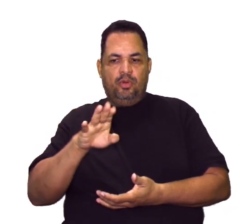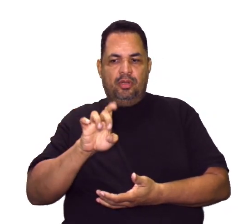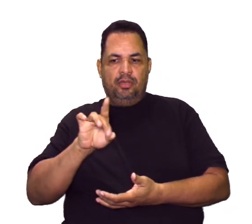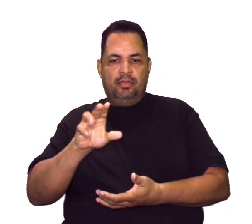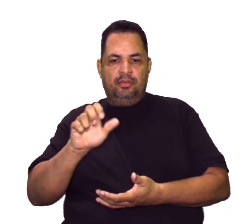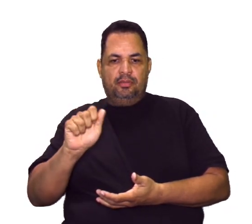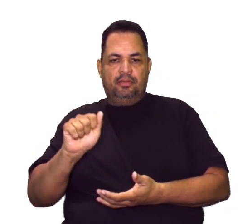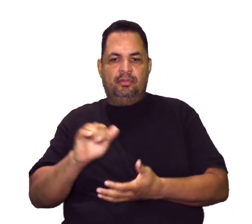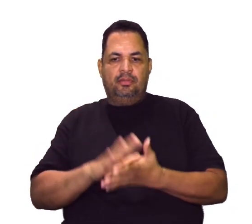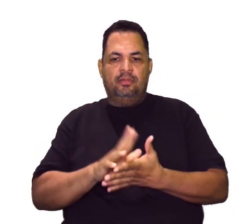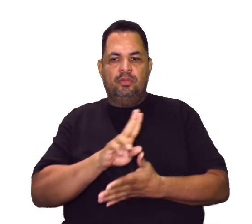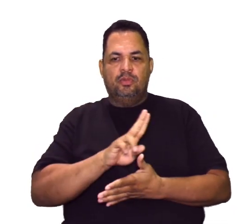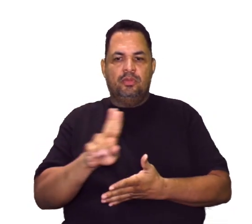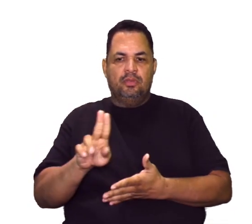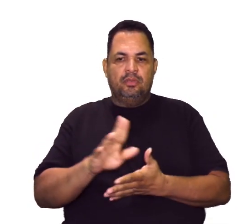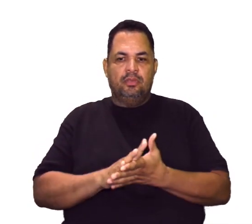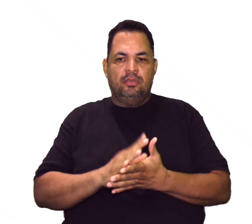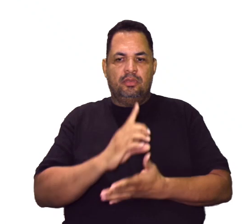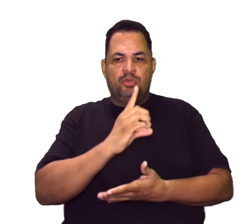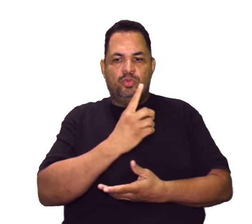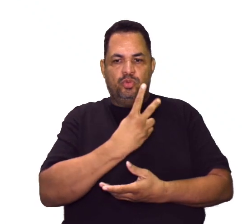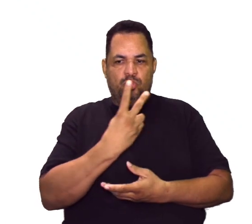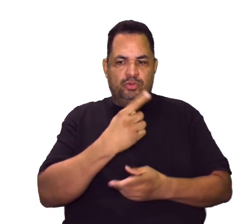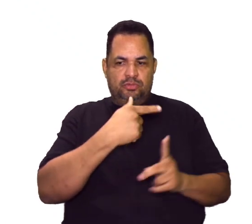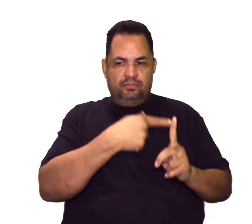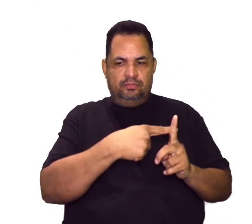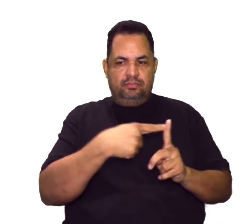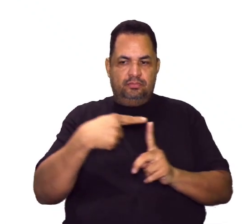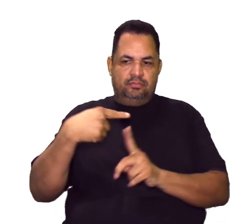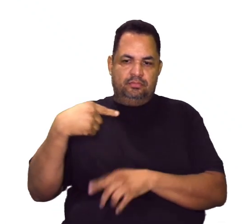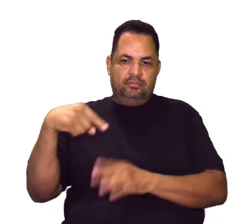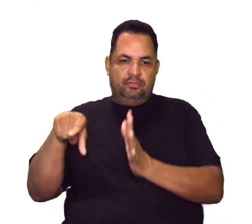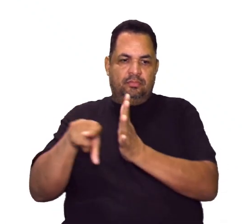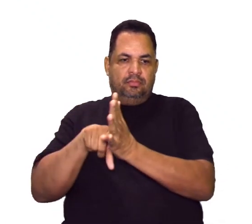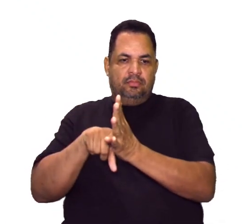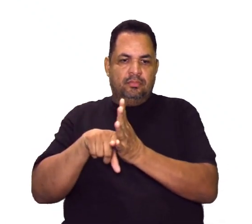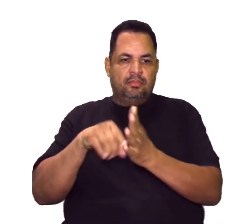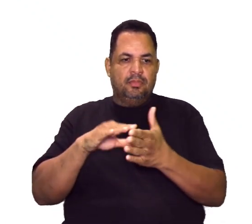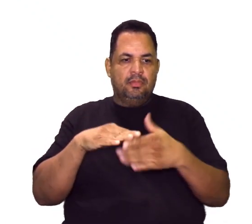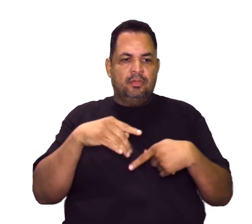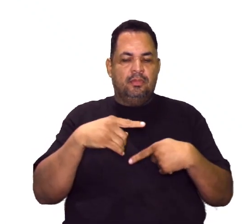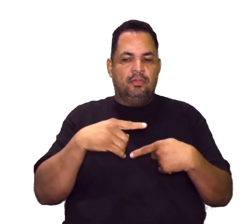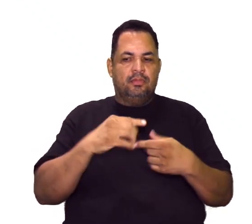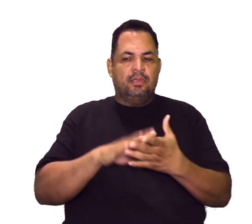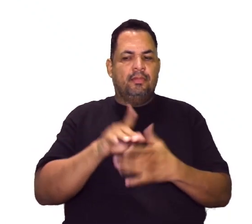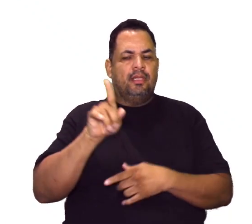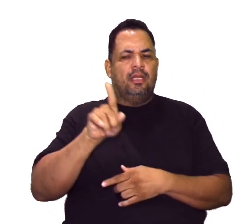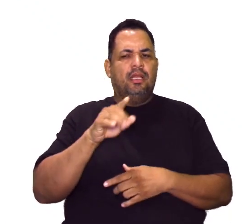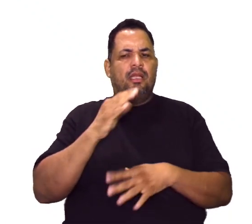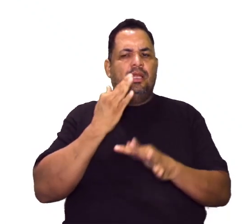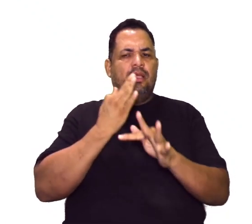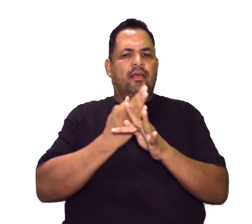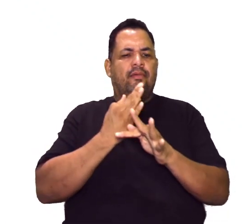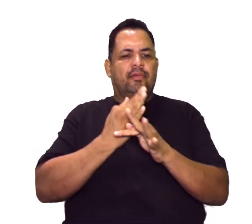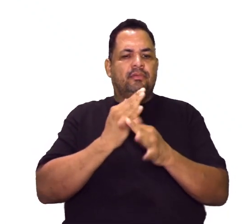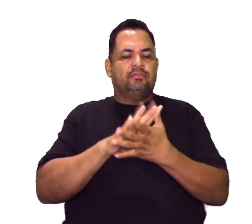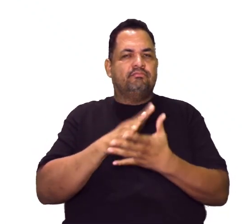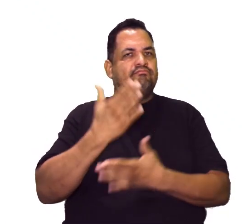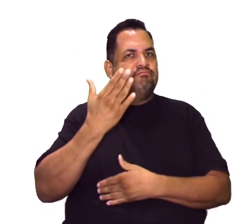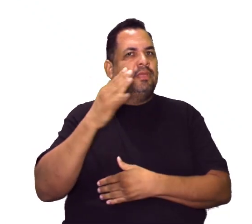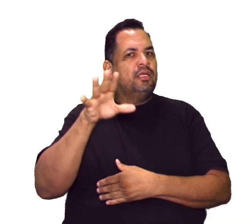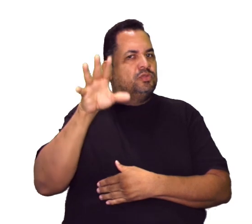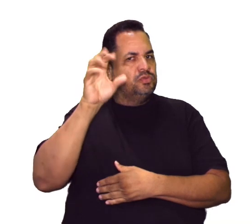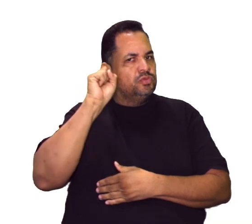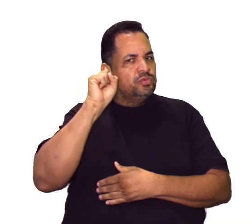nós chamamos de momento dipolo, hein? Eu acredito que até lá na física, né, você já tenha escutado sobre o